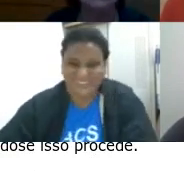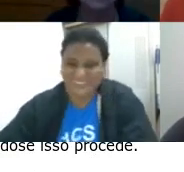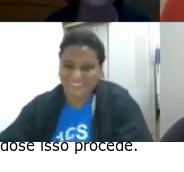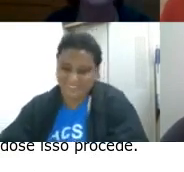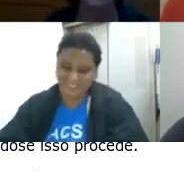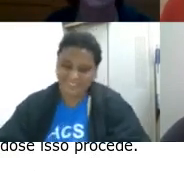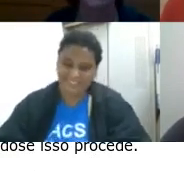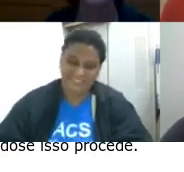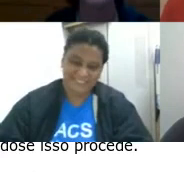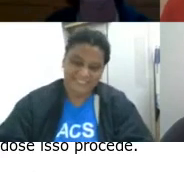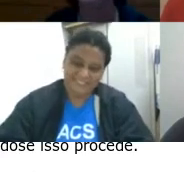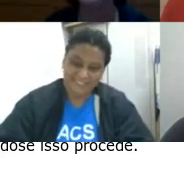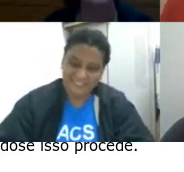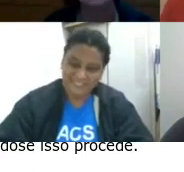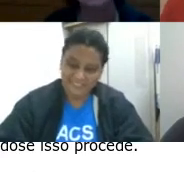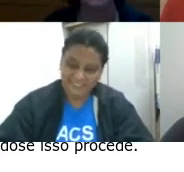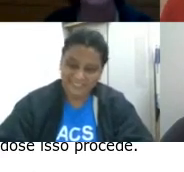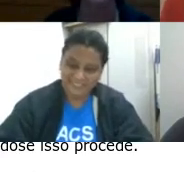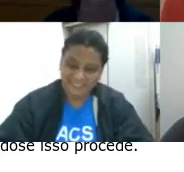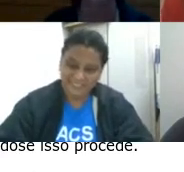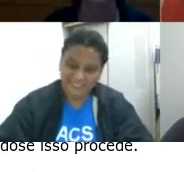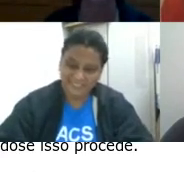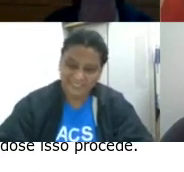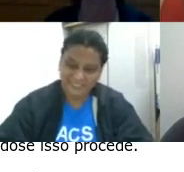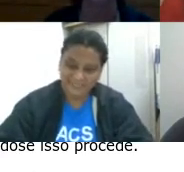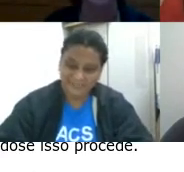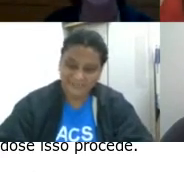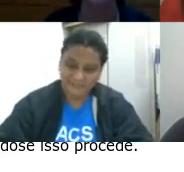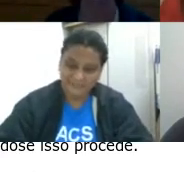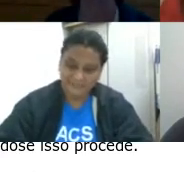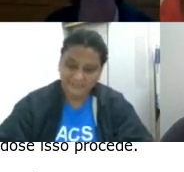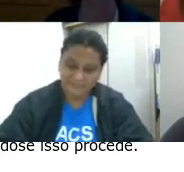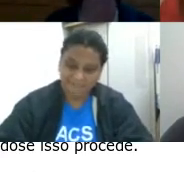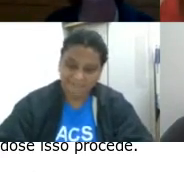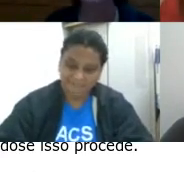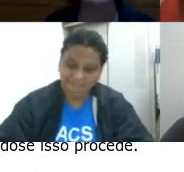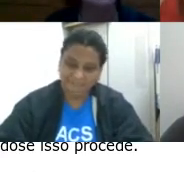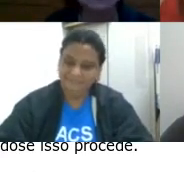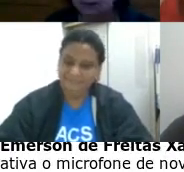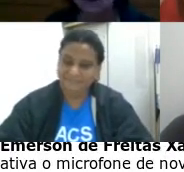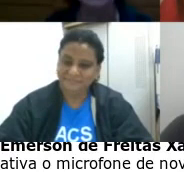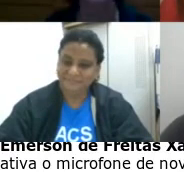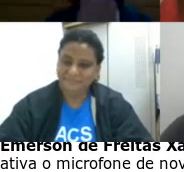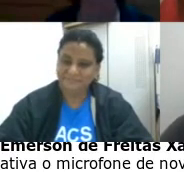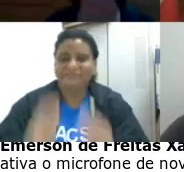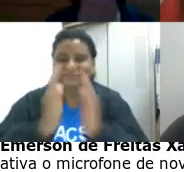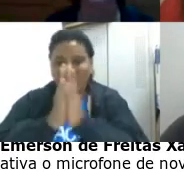não consegue não consegue eu sempre digo porque é uma doença que está muito além